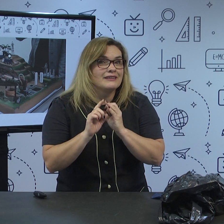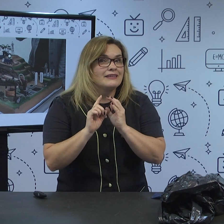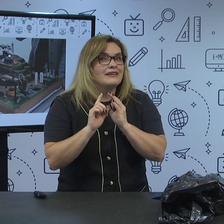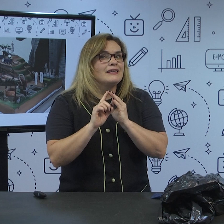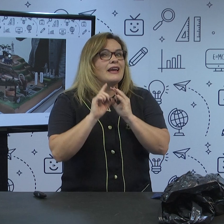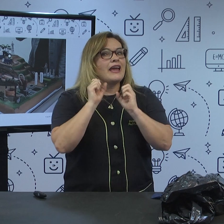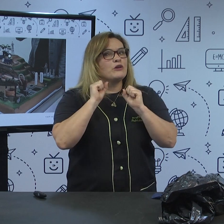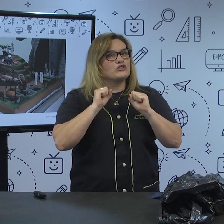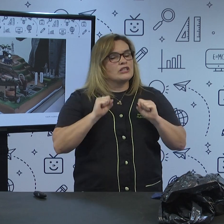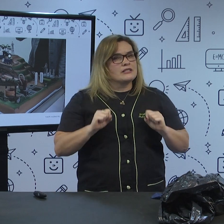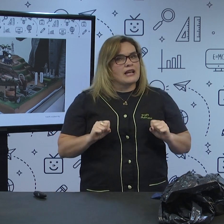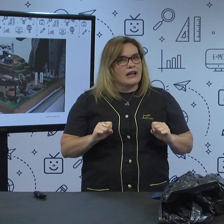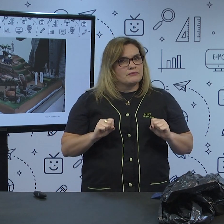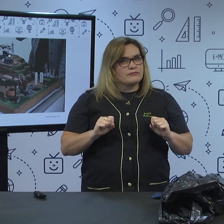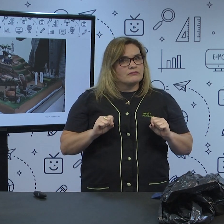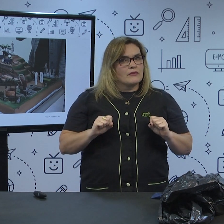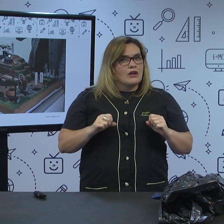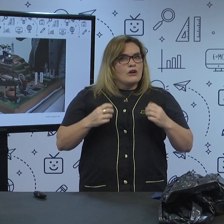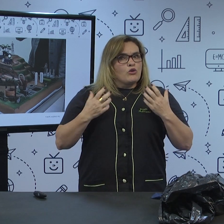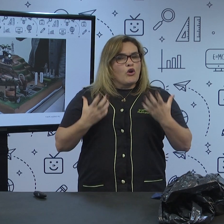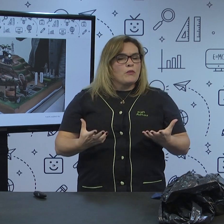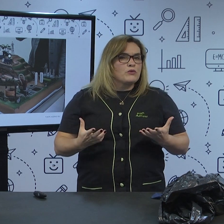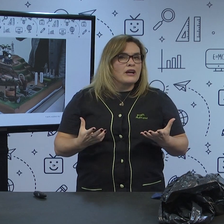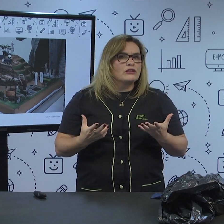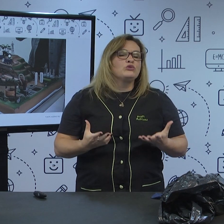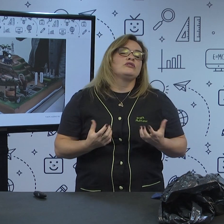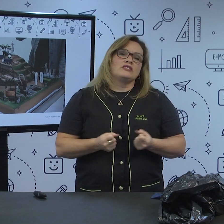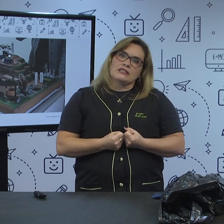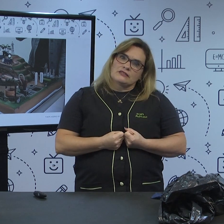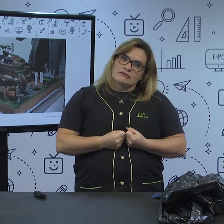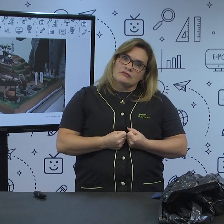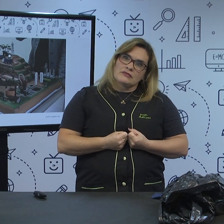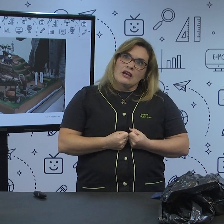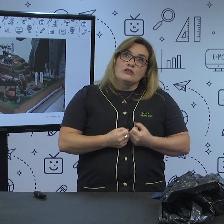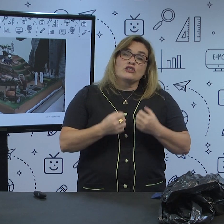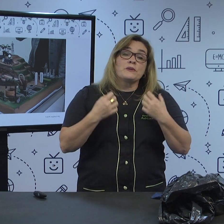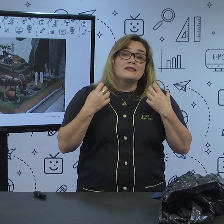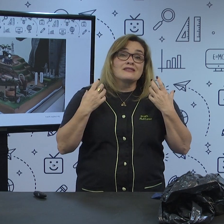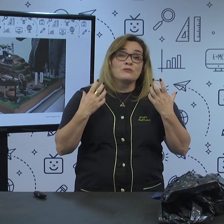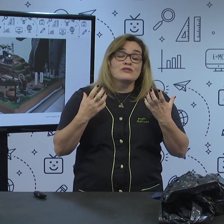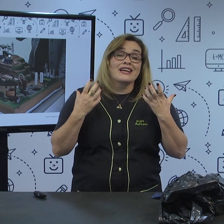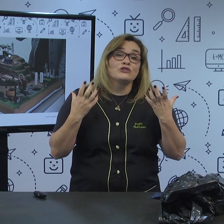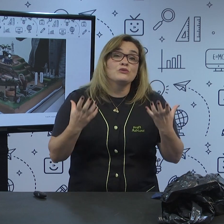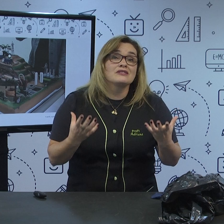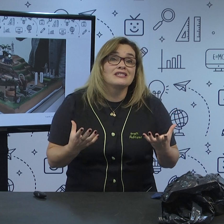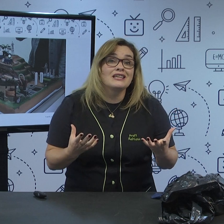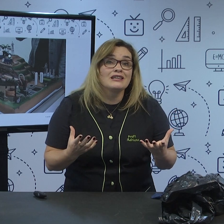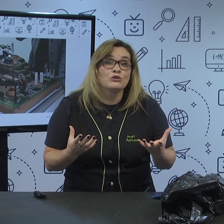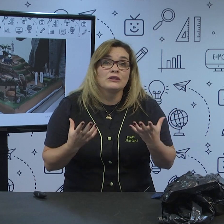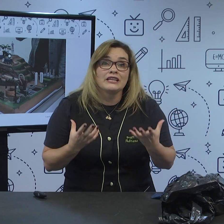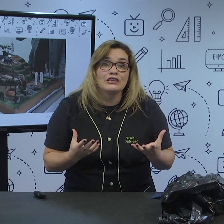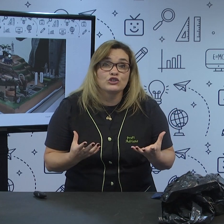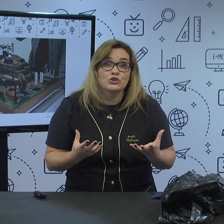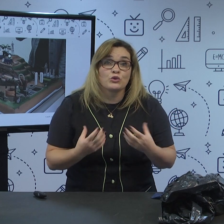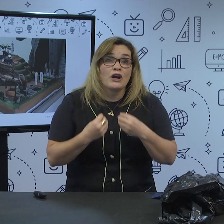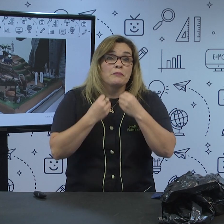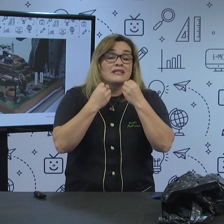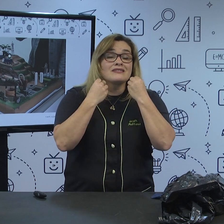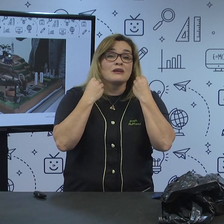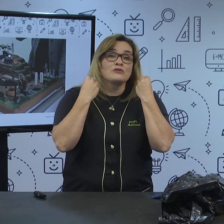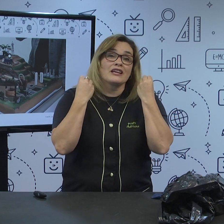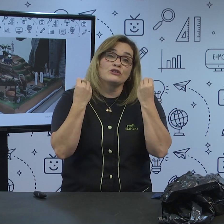reciclar e reutilizar. Como reduzir? Nós precisamos reduzir o